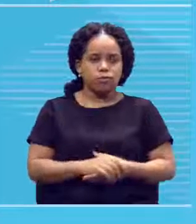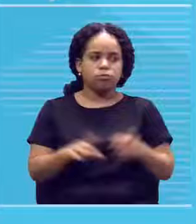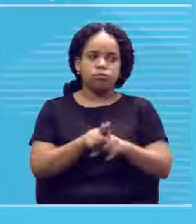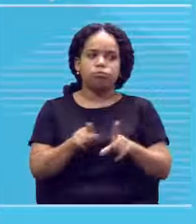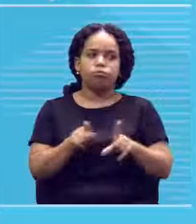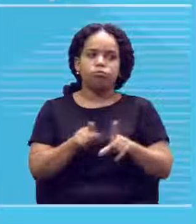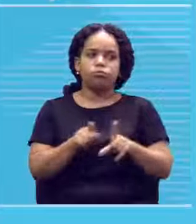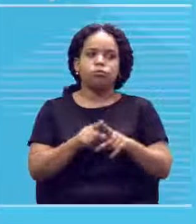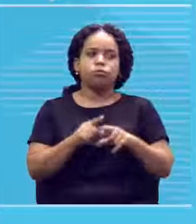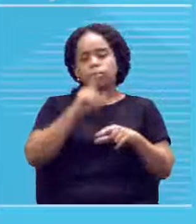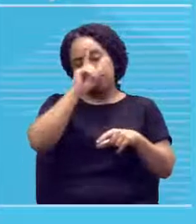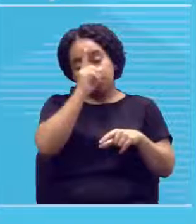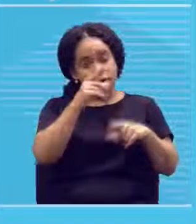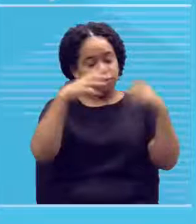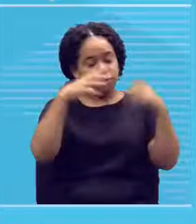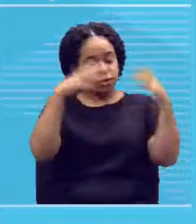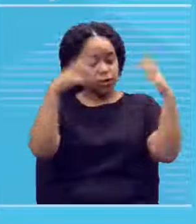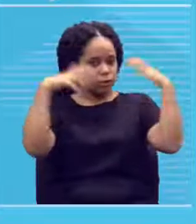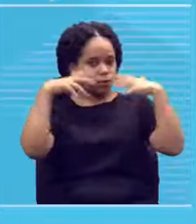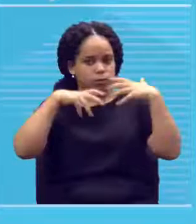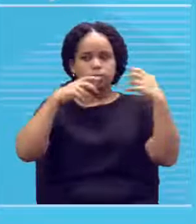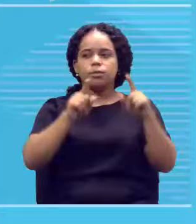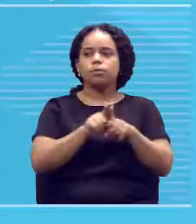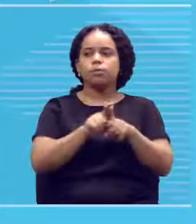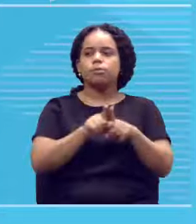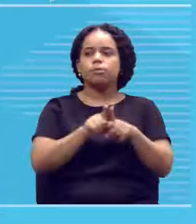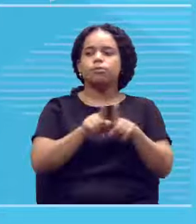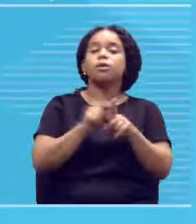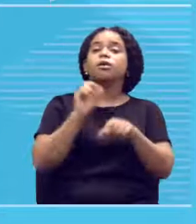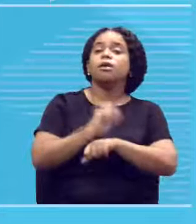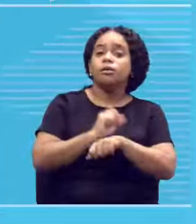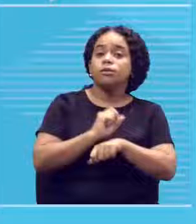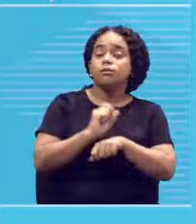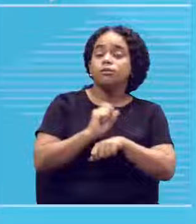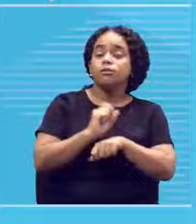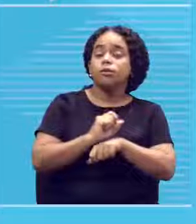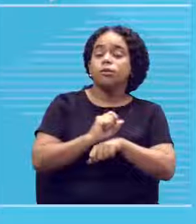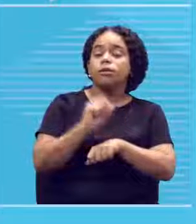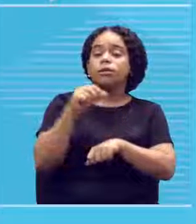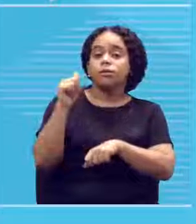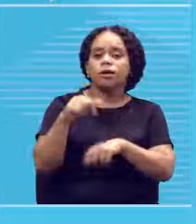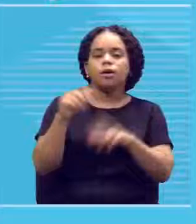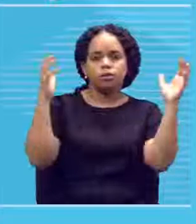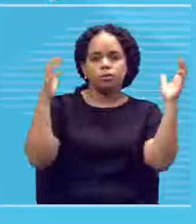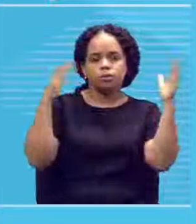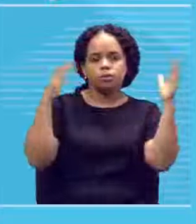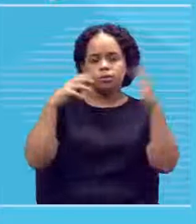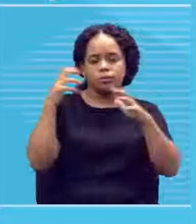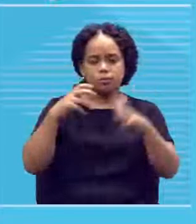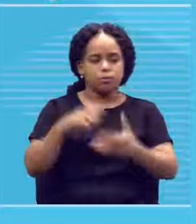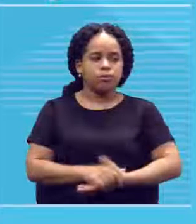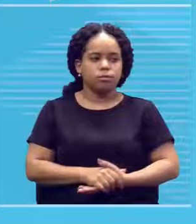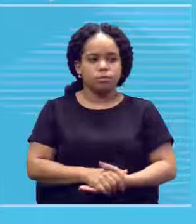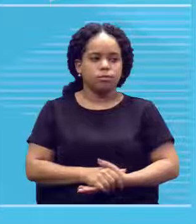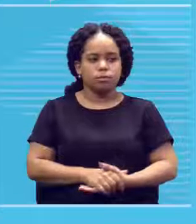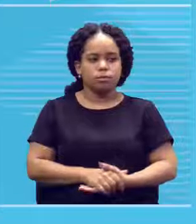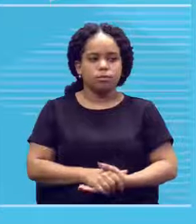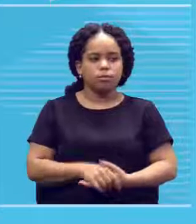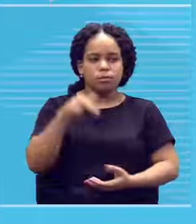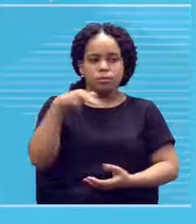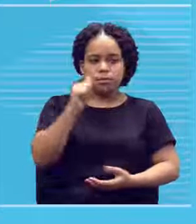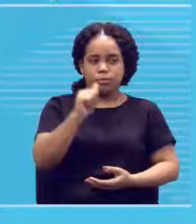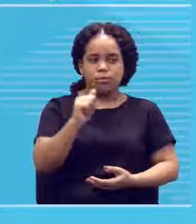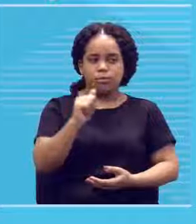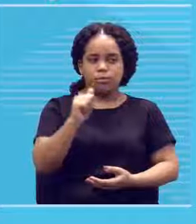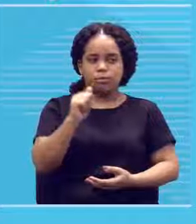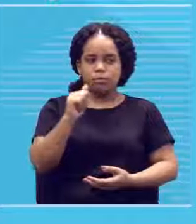envie envie a chuva esperam na espera uma chuva aquele na está ali